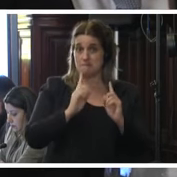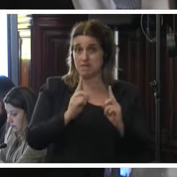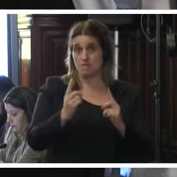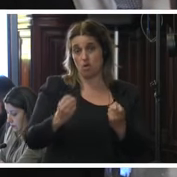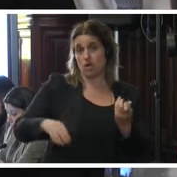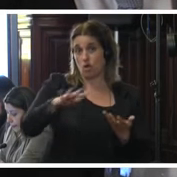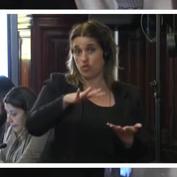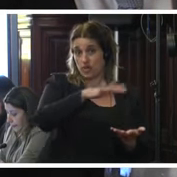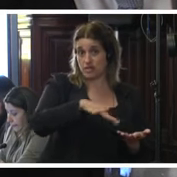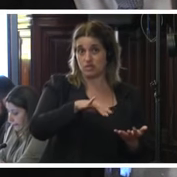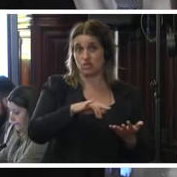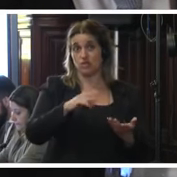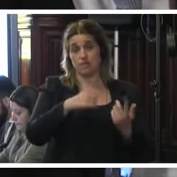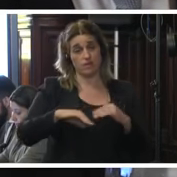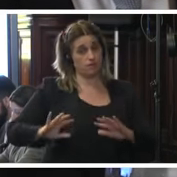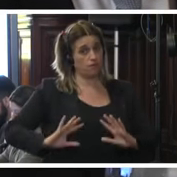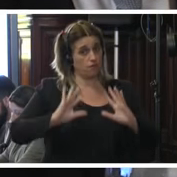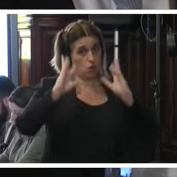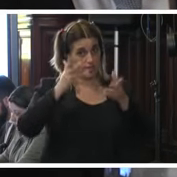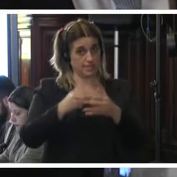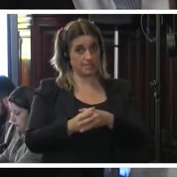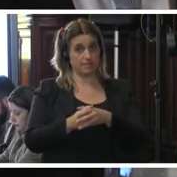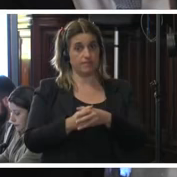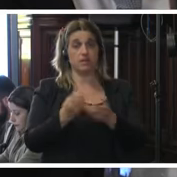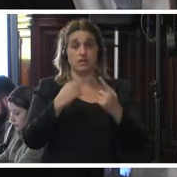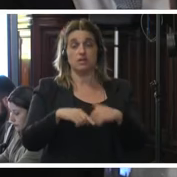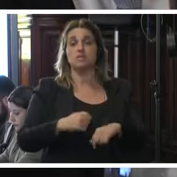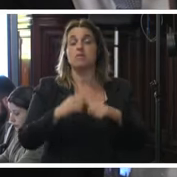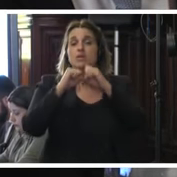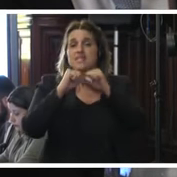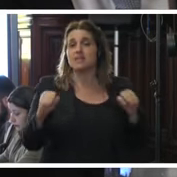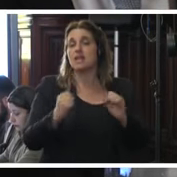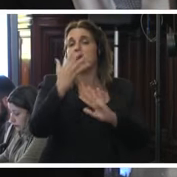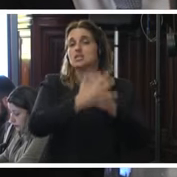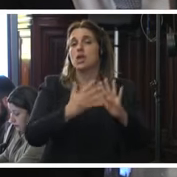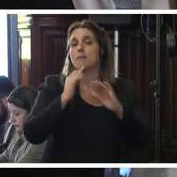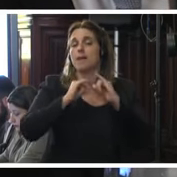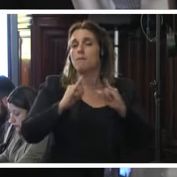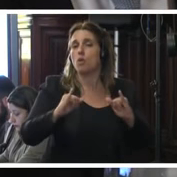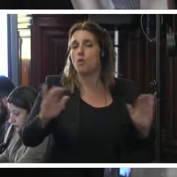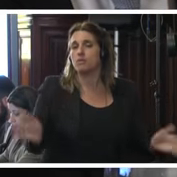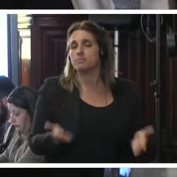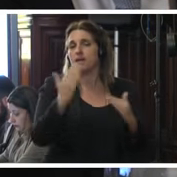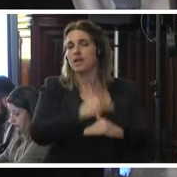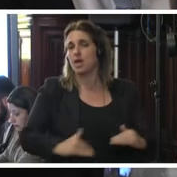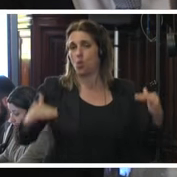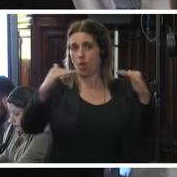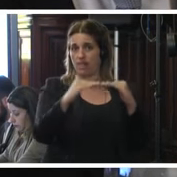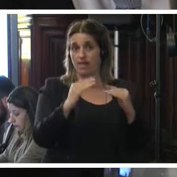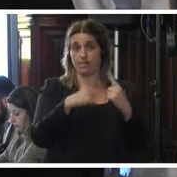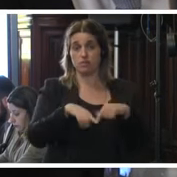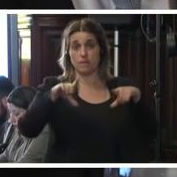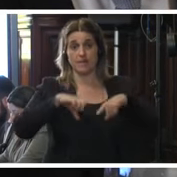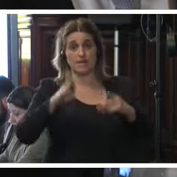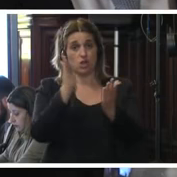violência. A Secretaria Nacional de Políticas de Promoção da Igualdade Racial do Ministério dos Direitos Humanos, em